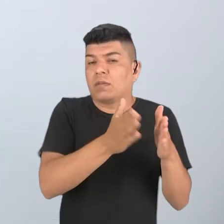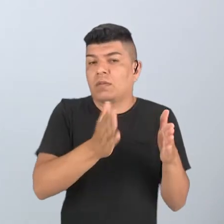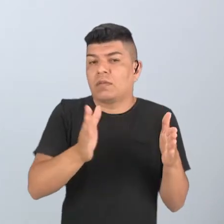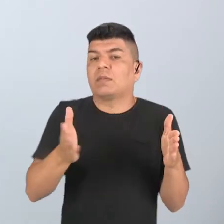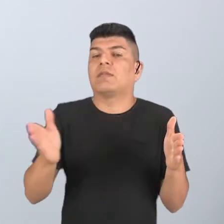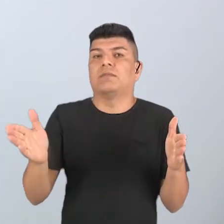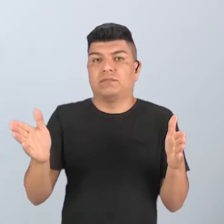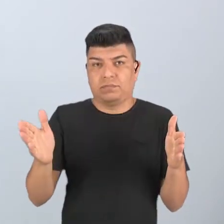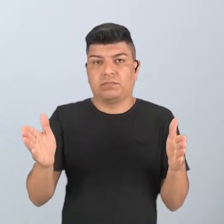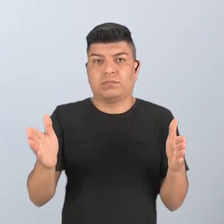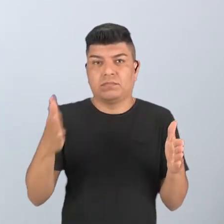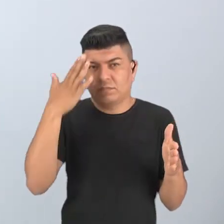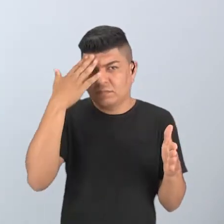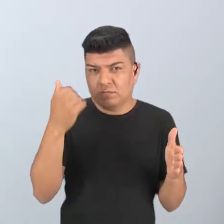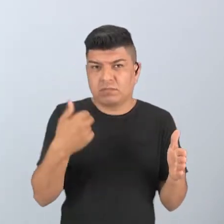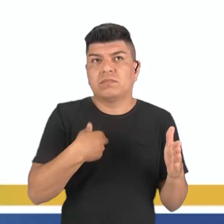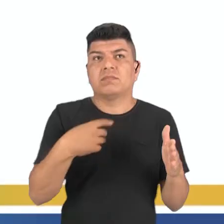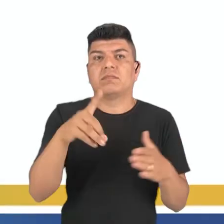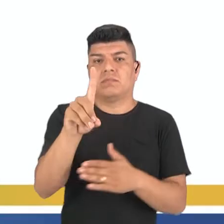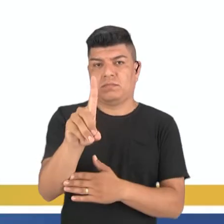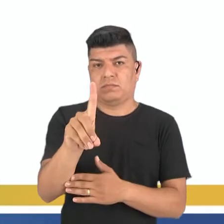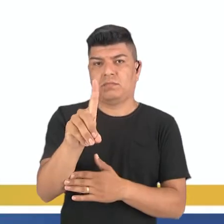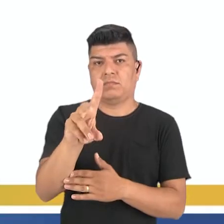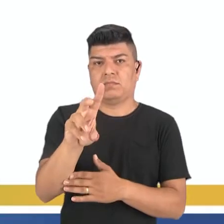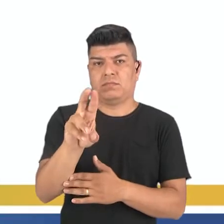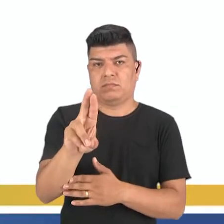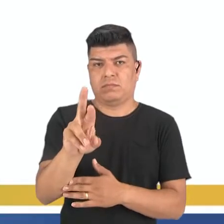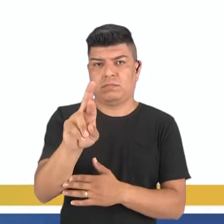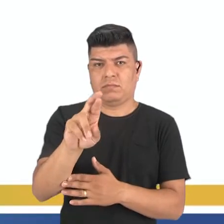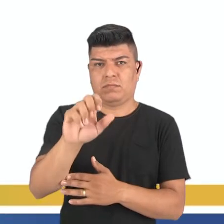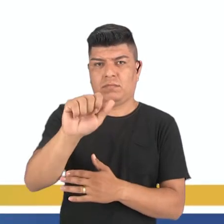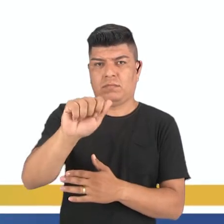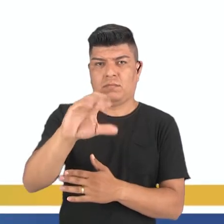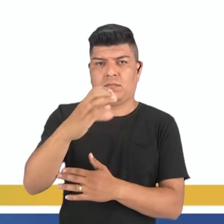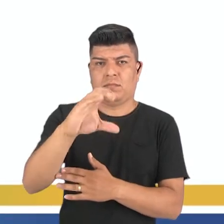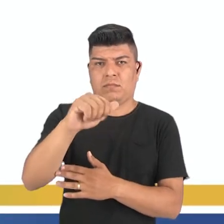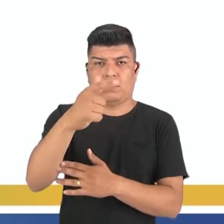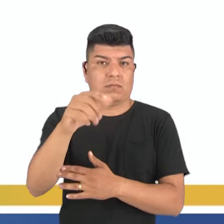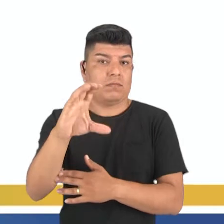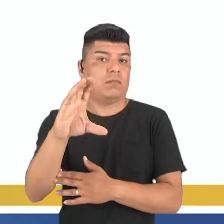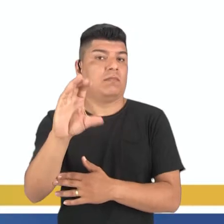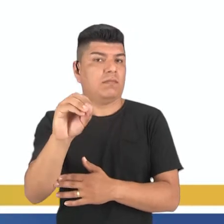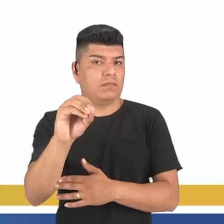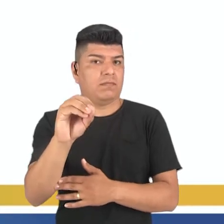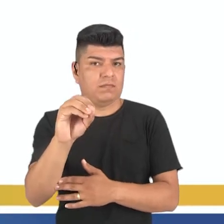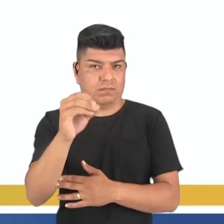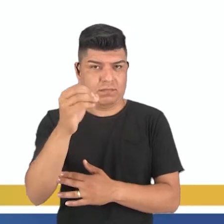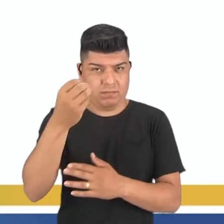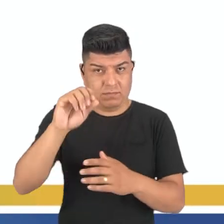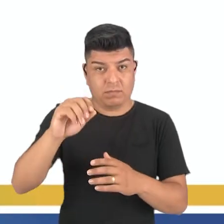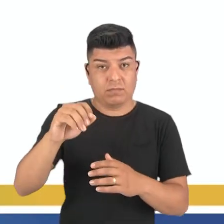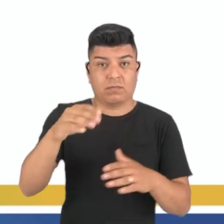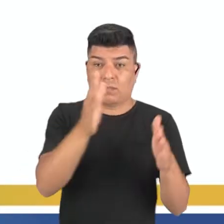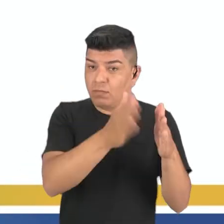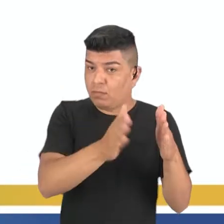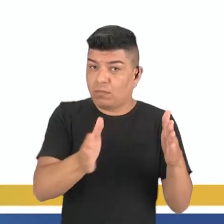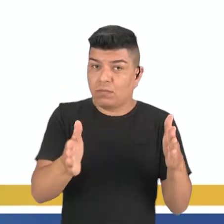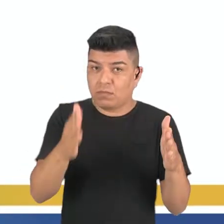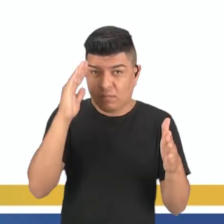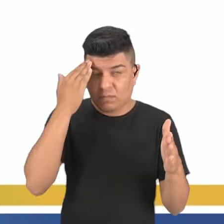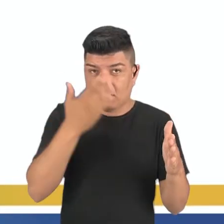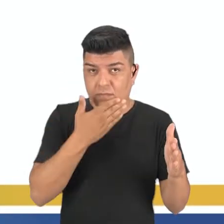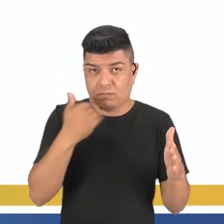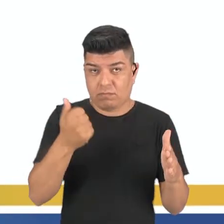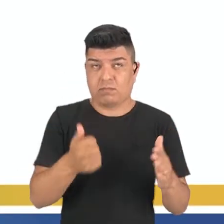duração, né? Você sabe o que é duração do som? Então, acompanhe aqui comigo. Vamos entender melhor o que é isso.